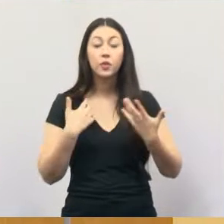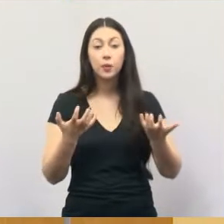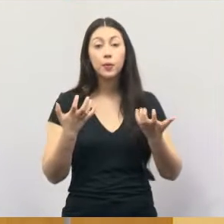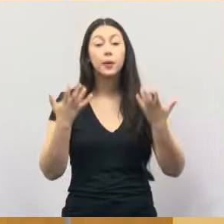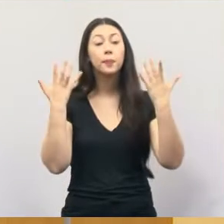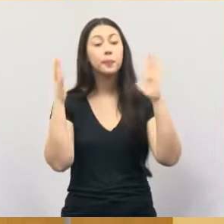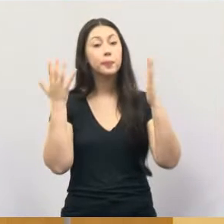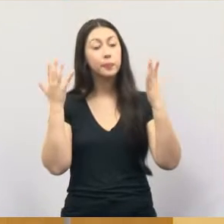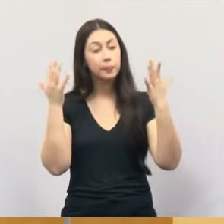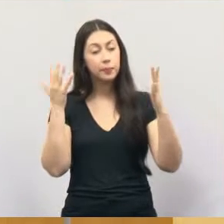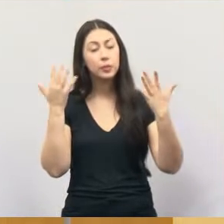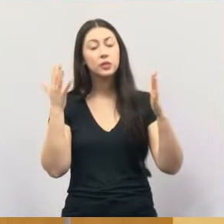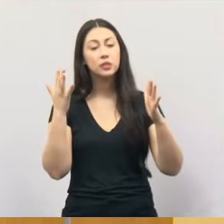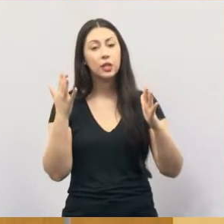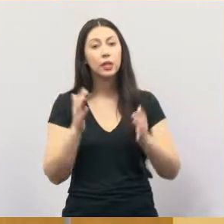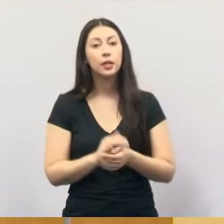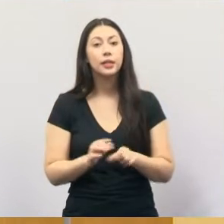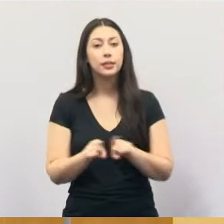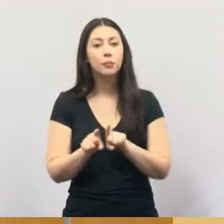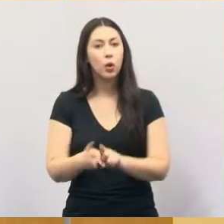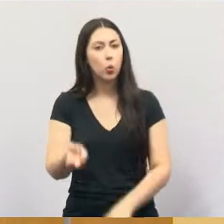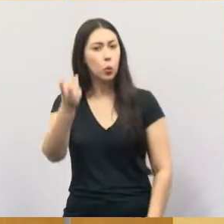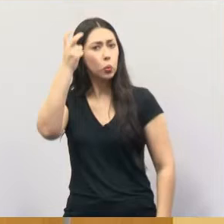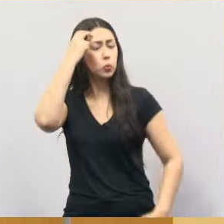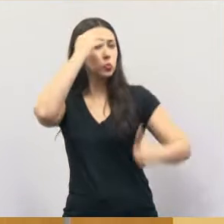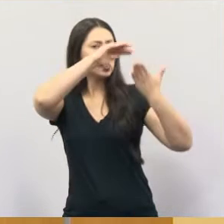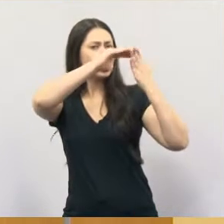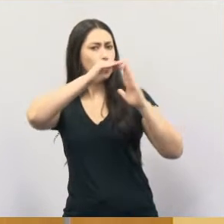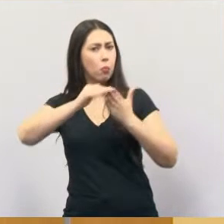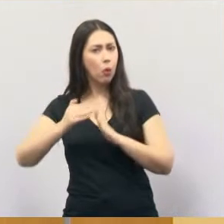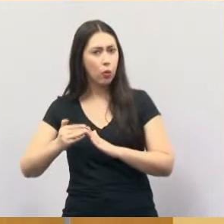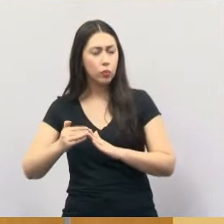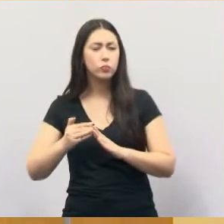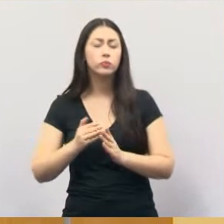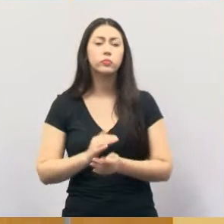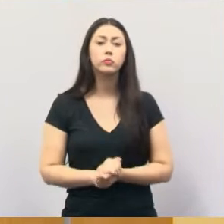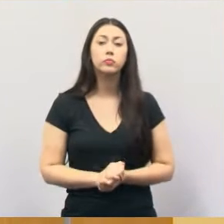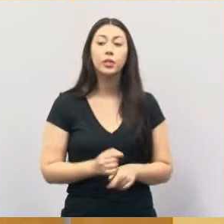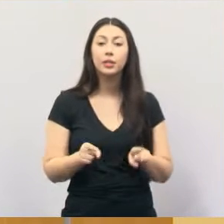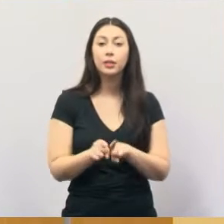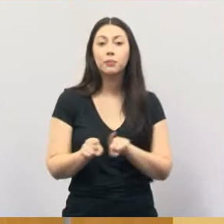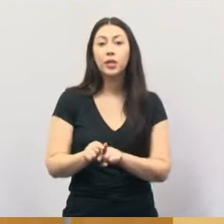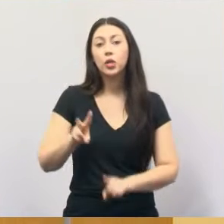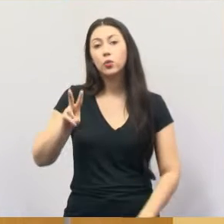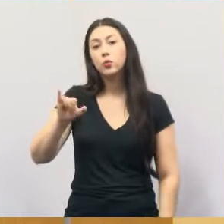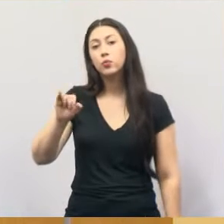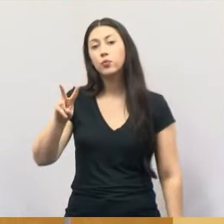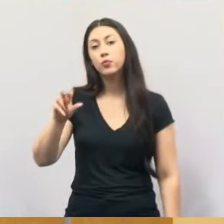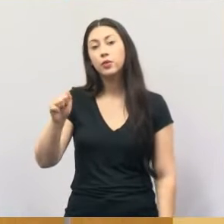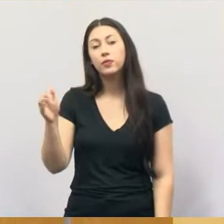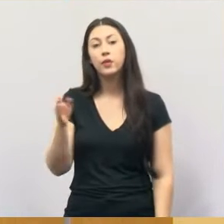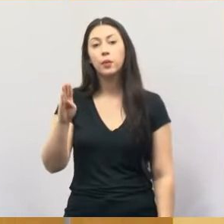parabéns à Cultura do Morro também e Viva Boa Vista,